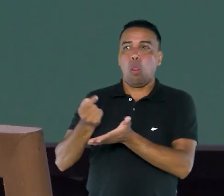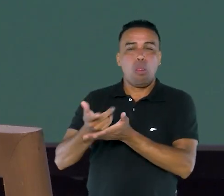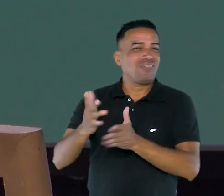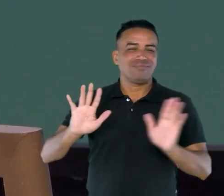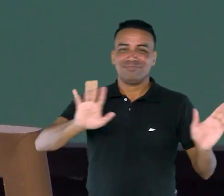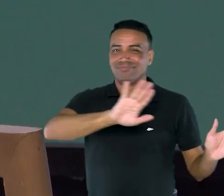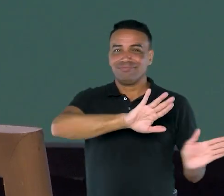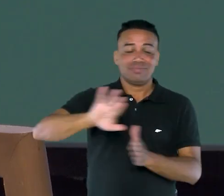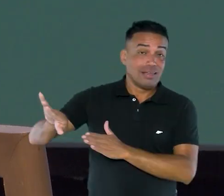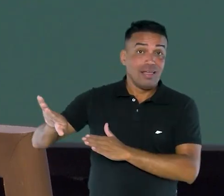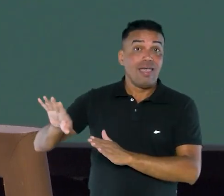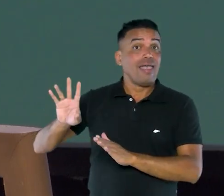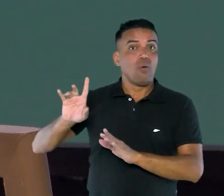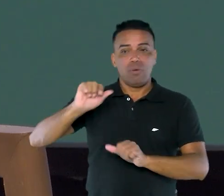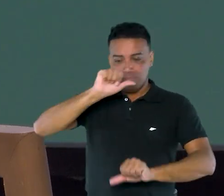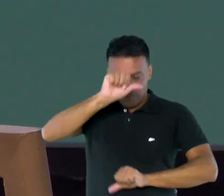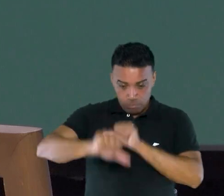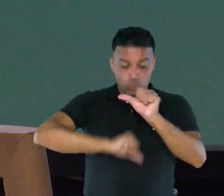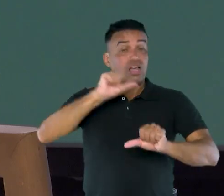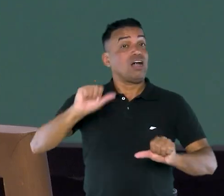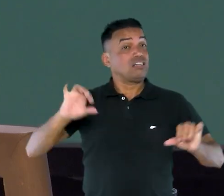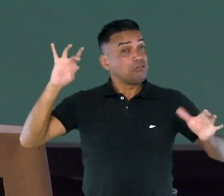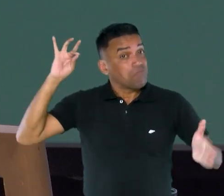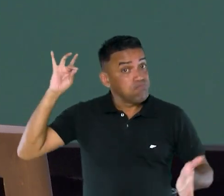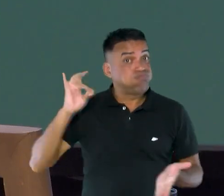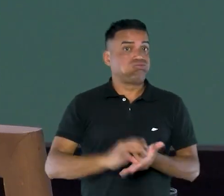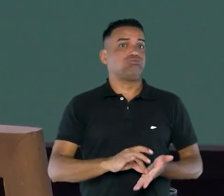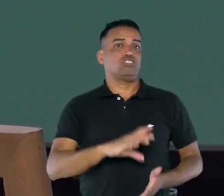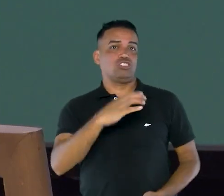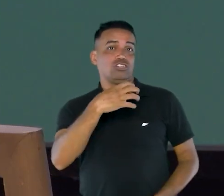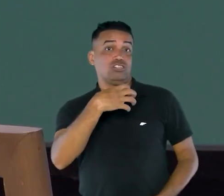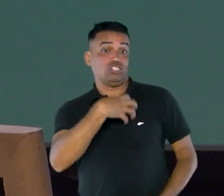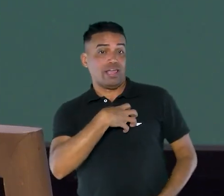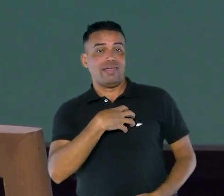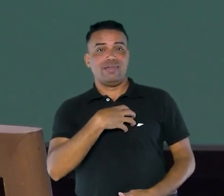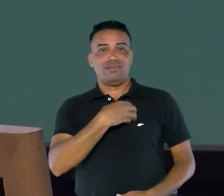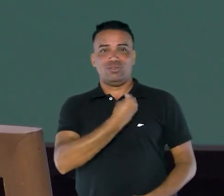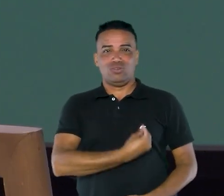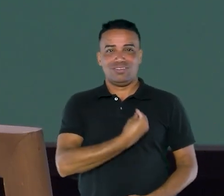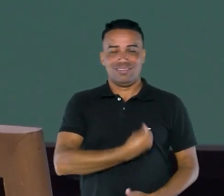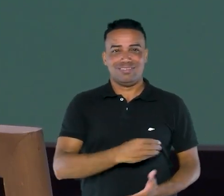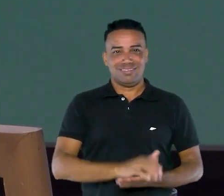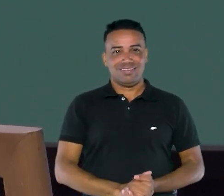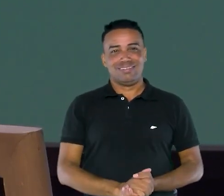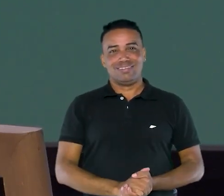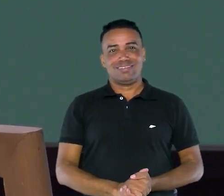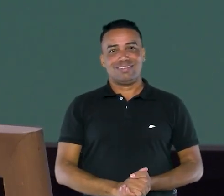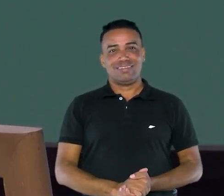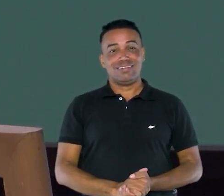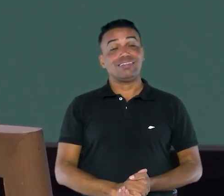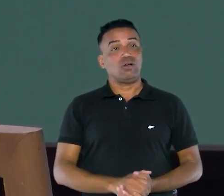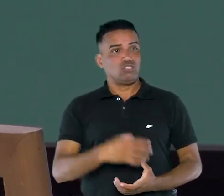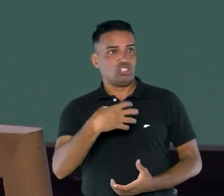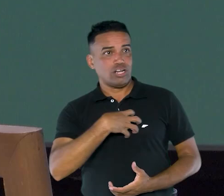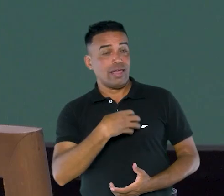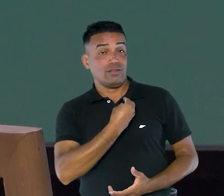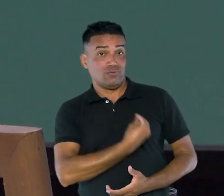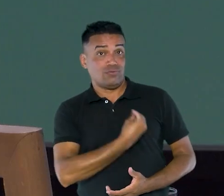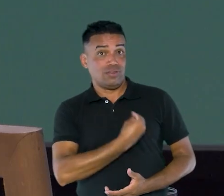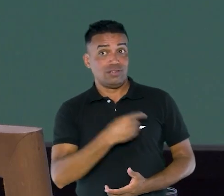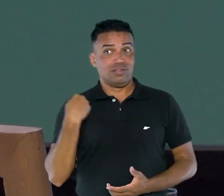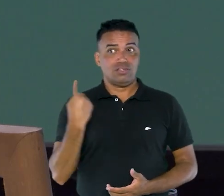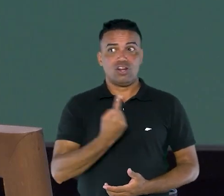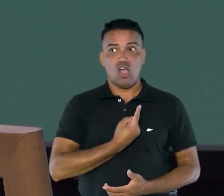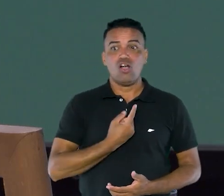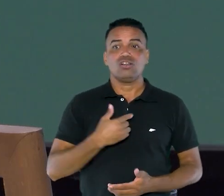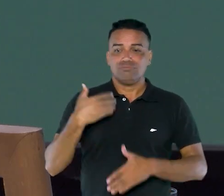um desprendimento radical de uma forma de vida, né? Lebensformas, as formas de vida que a